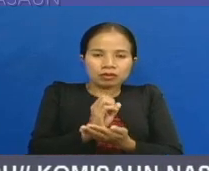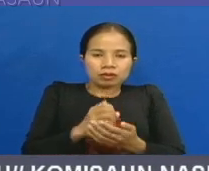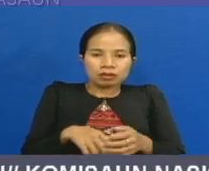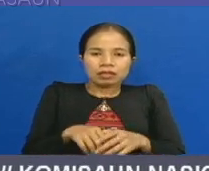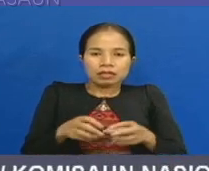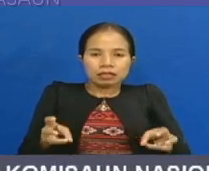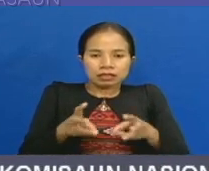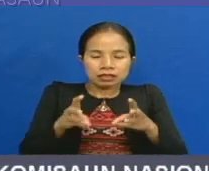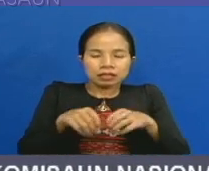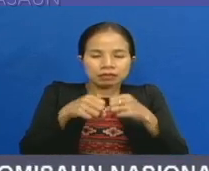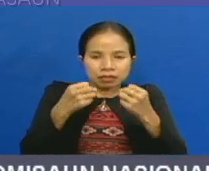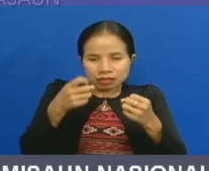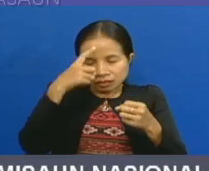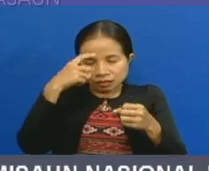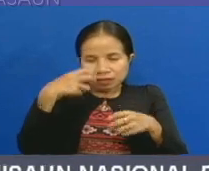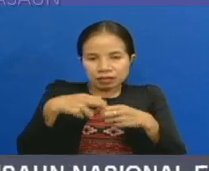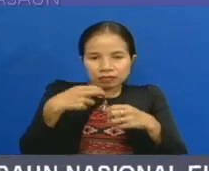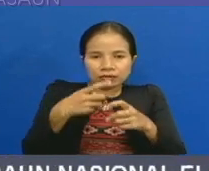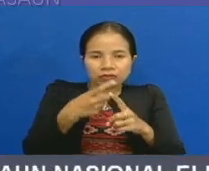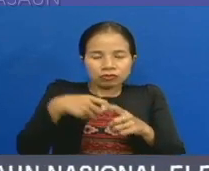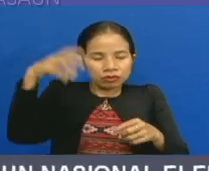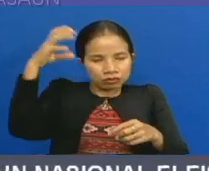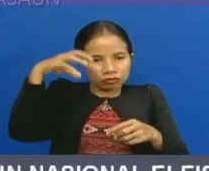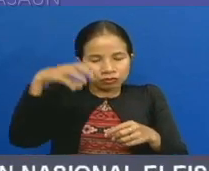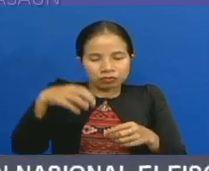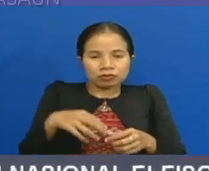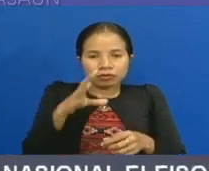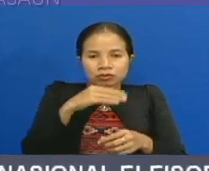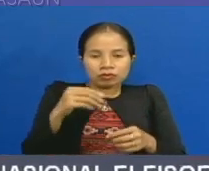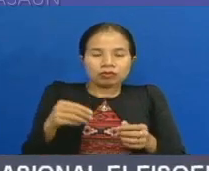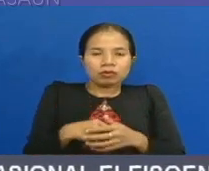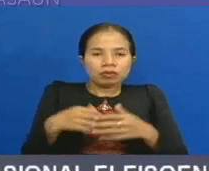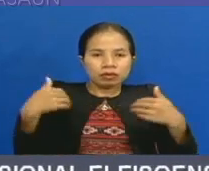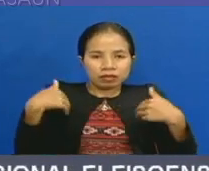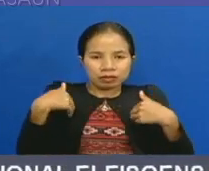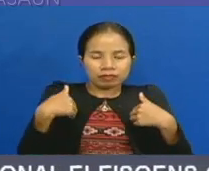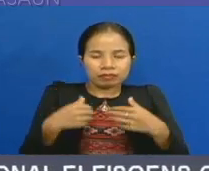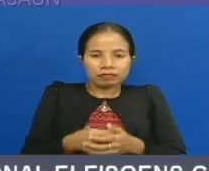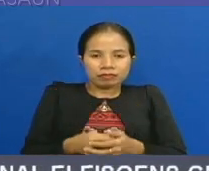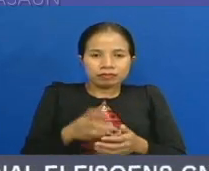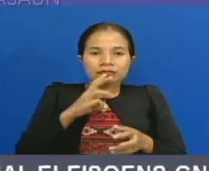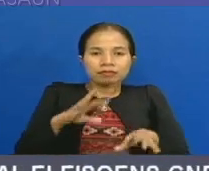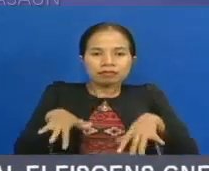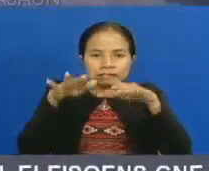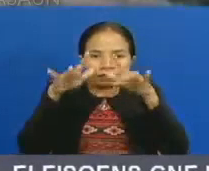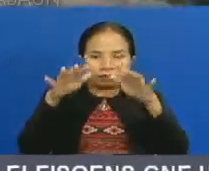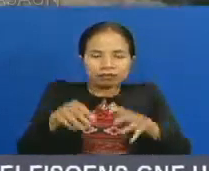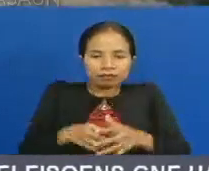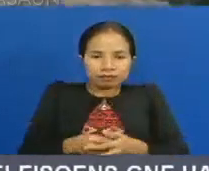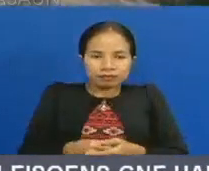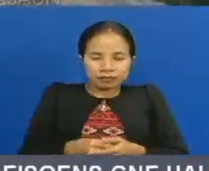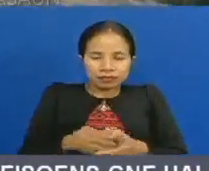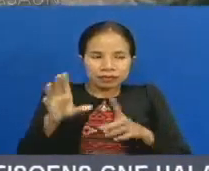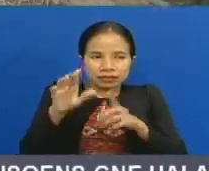silo condição ko tu tamba impacto husi udam bot no hamosu erosão.